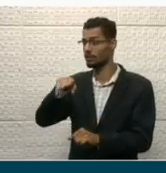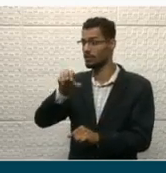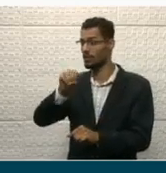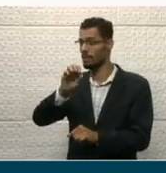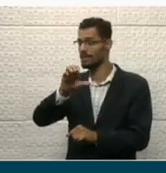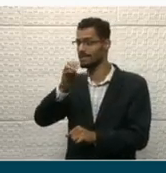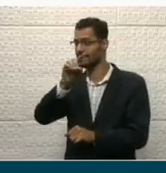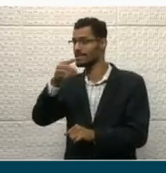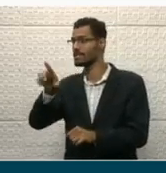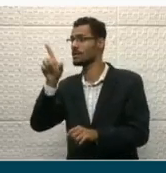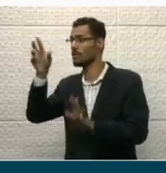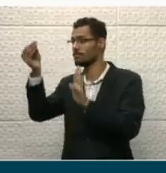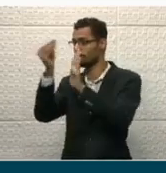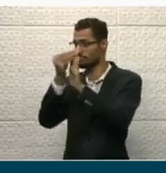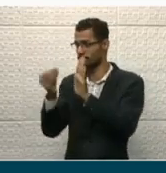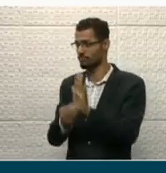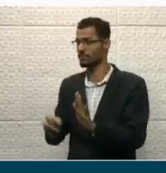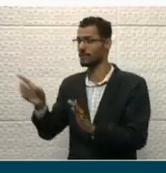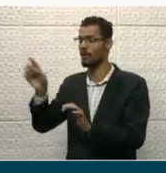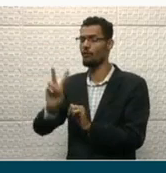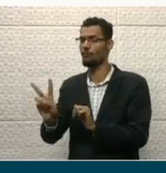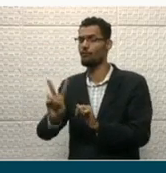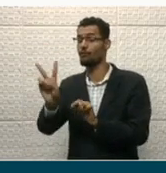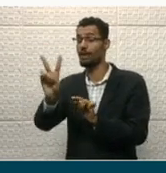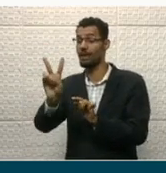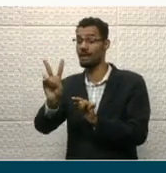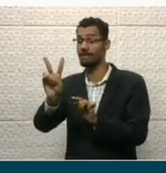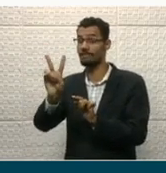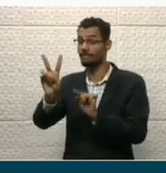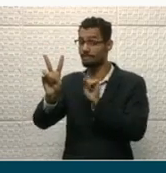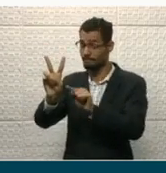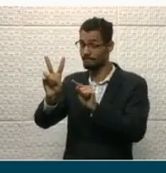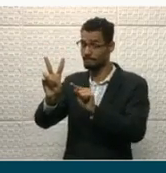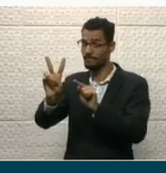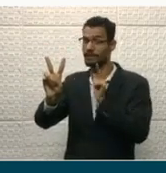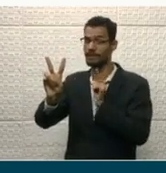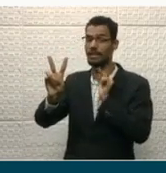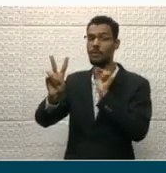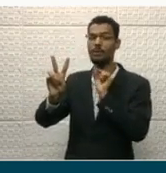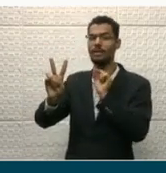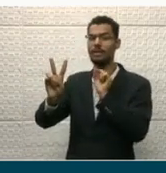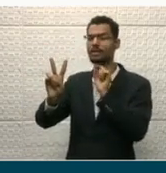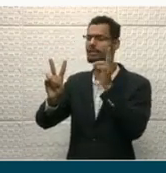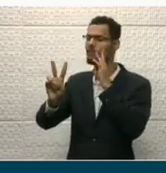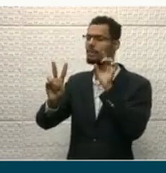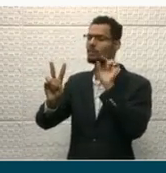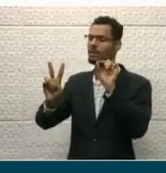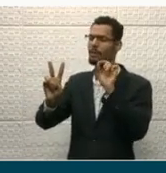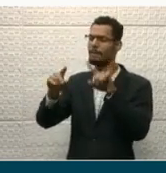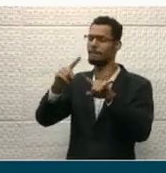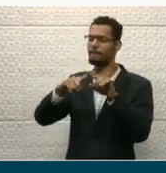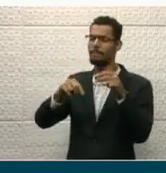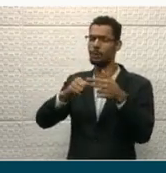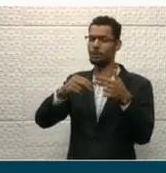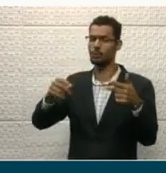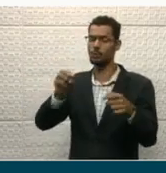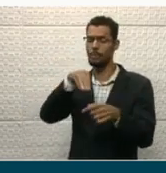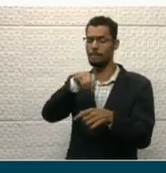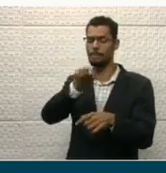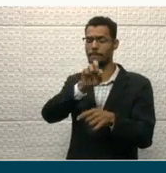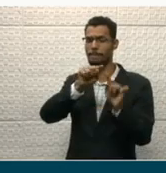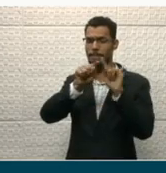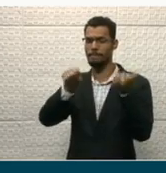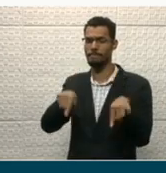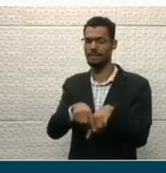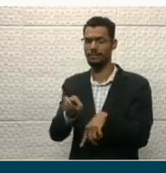que, ao ser aplicada sobre o vetor V, a sua imagem vai ser dada como produto da matriz